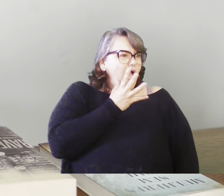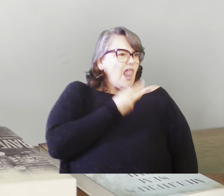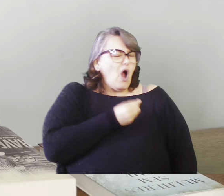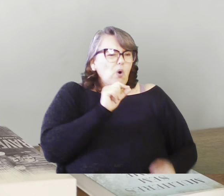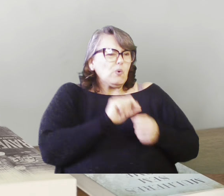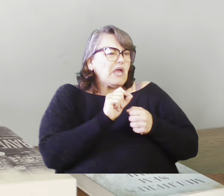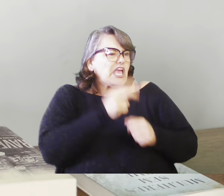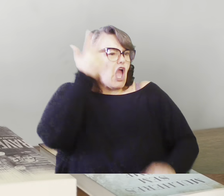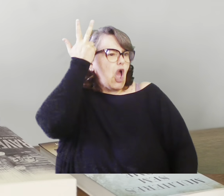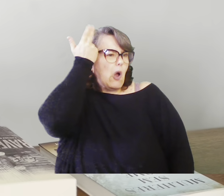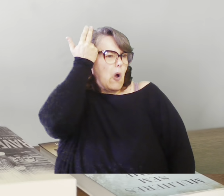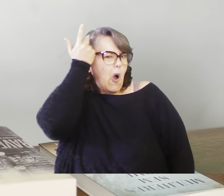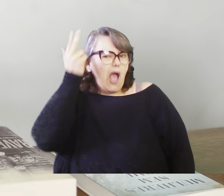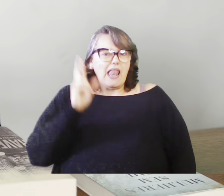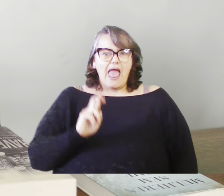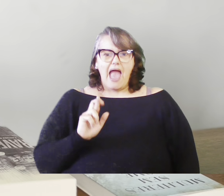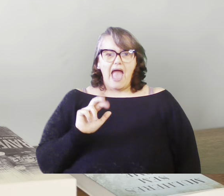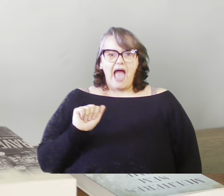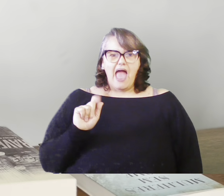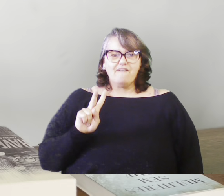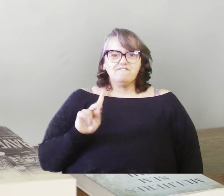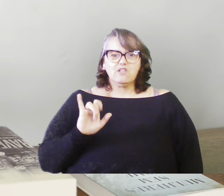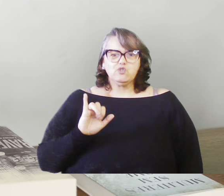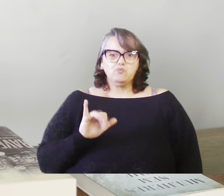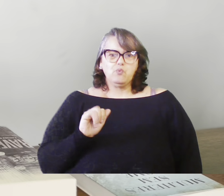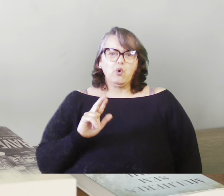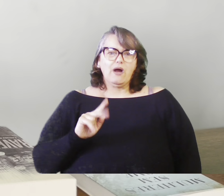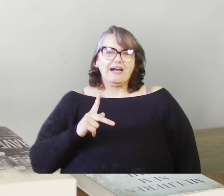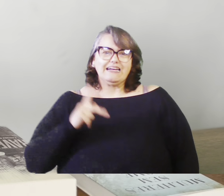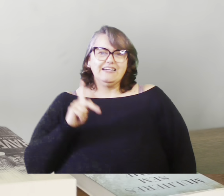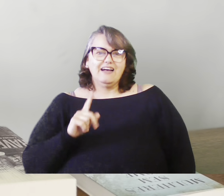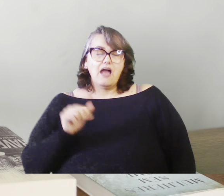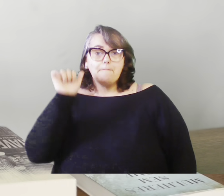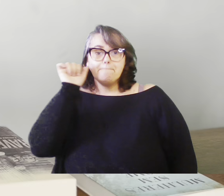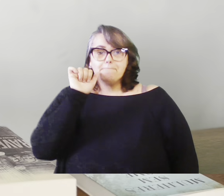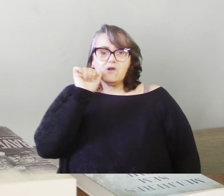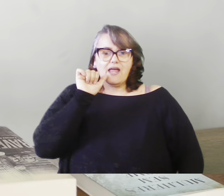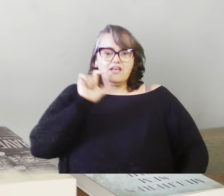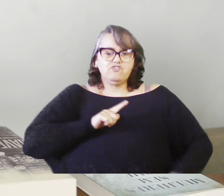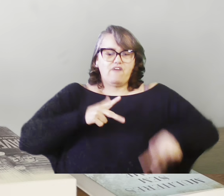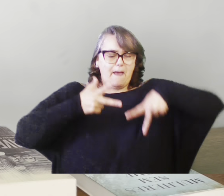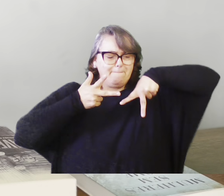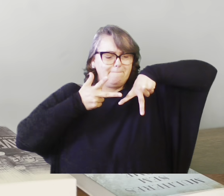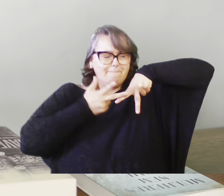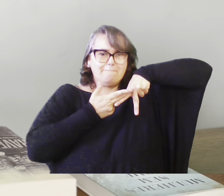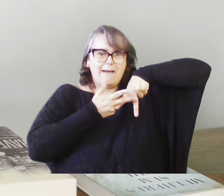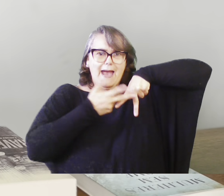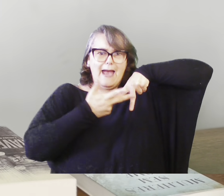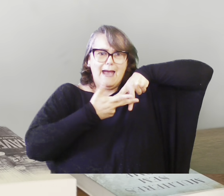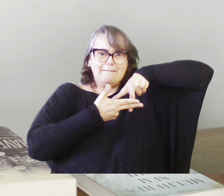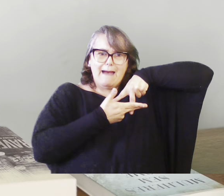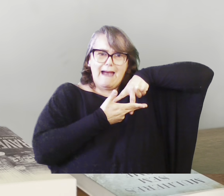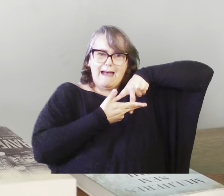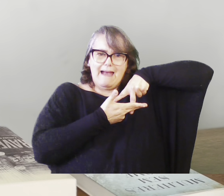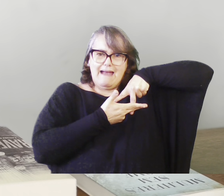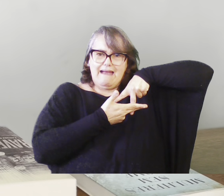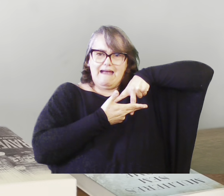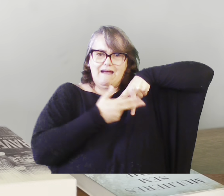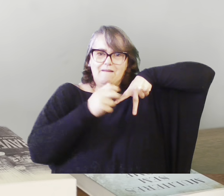Ravensbrück. Aliás, o que foram as coelhas de Ravensbrück? Foram aquelas mulheres que tiveram as pernas